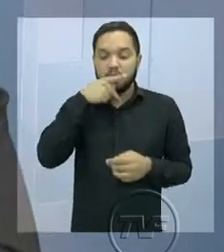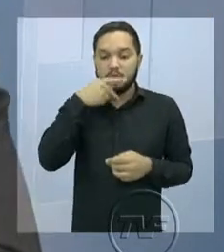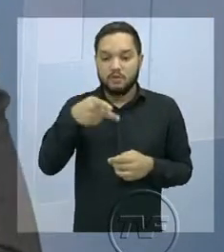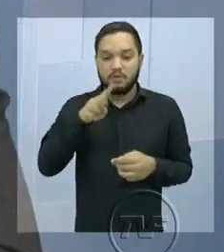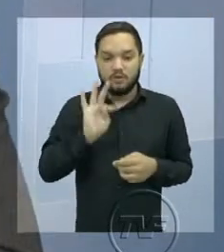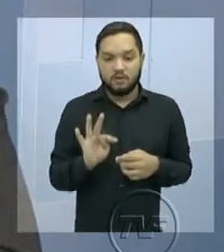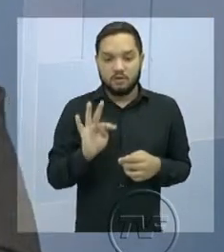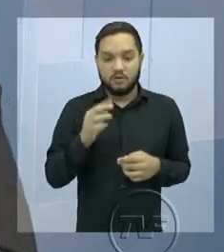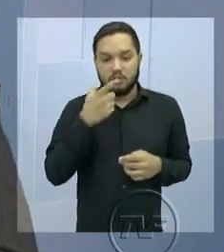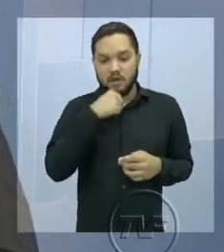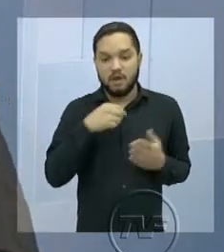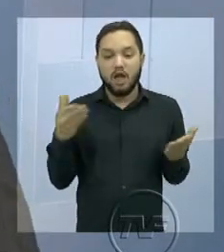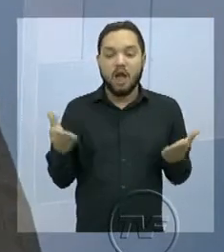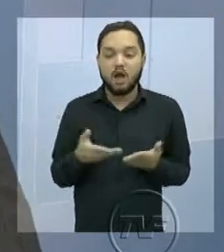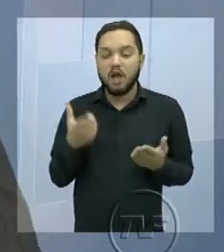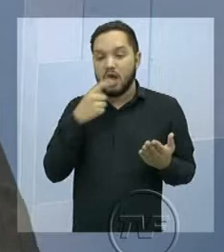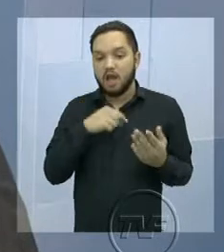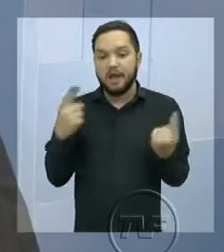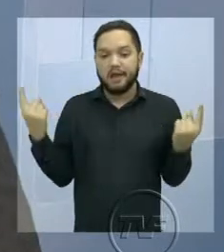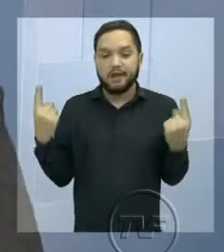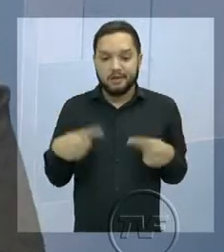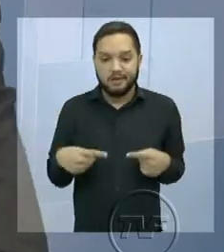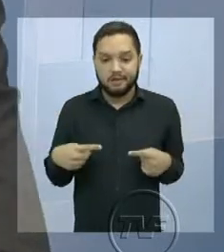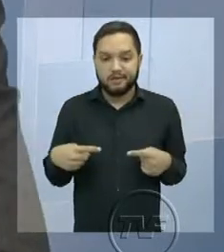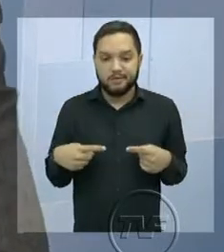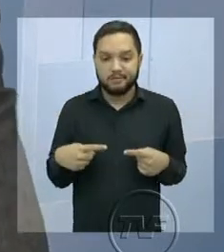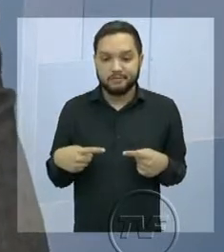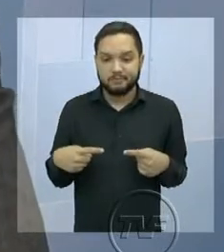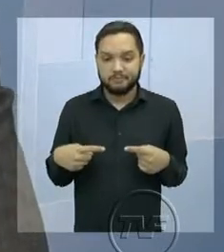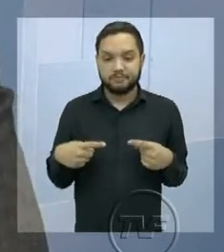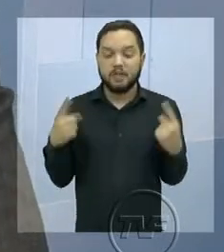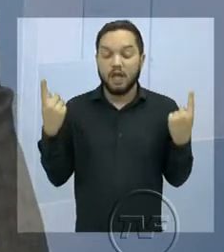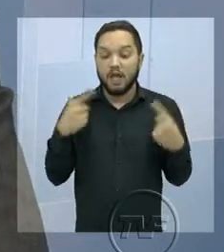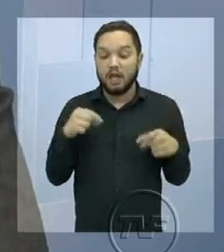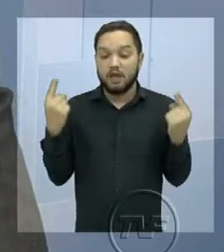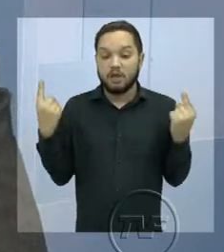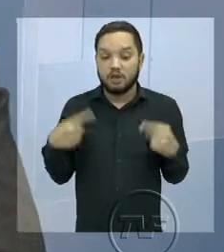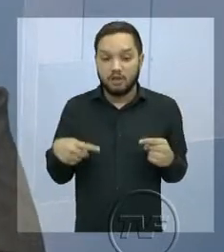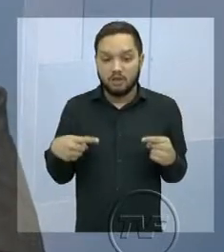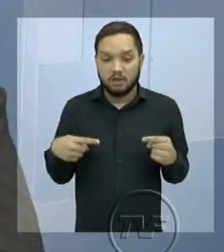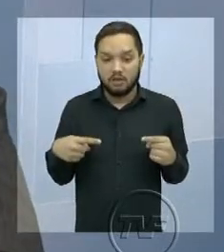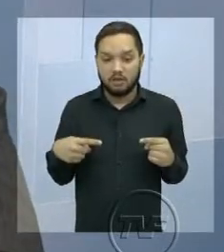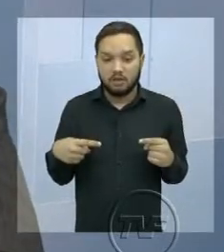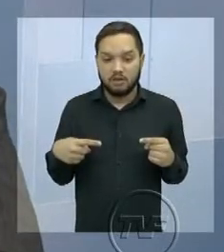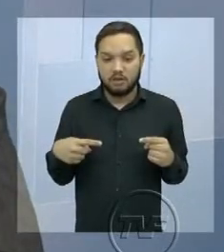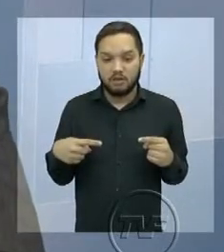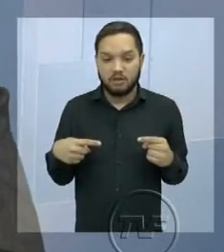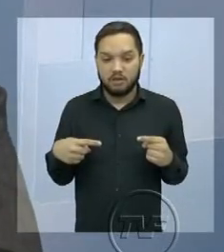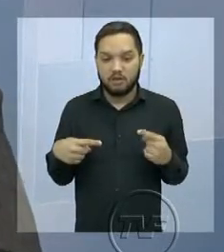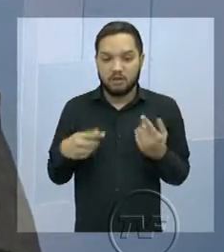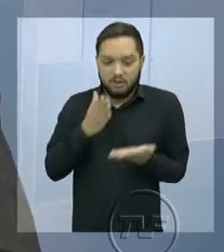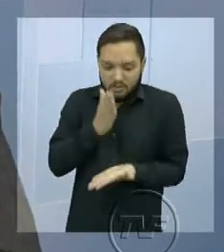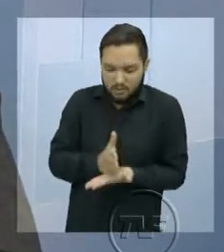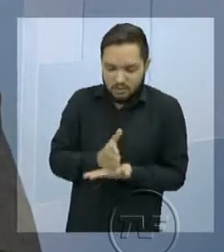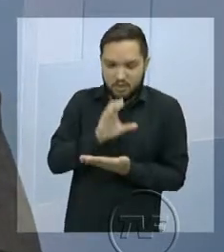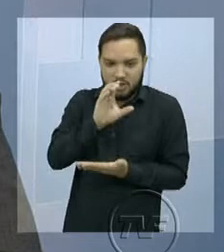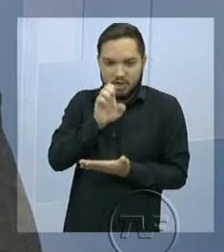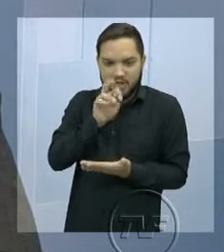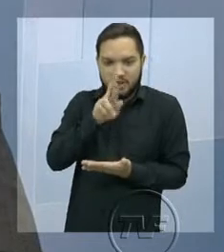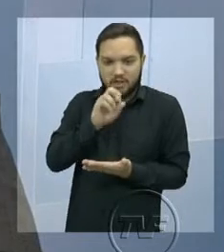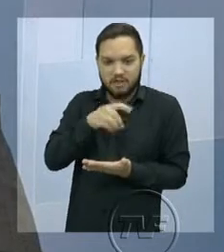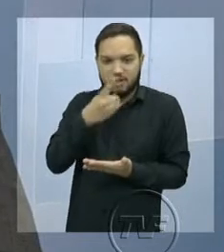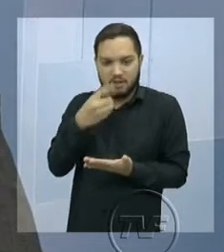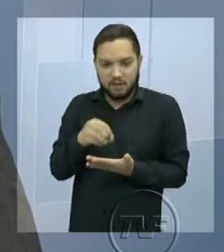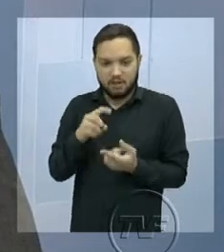Quem foi o inimigo dessa vez nesses eventos bolsonaristas? Centrão. E a figura